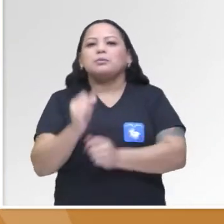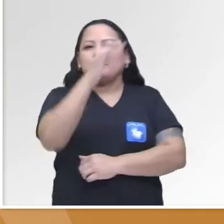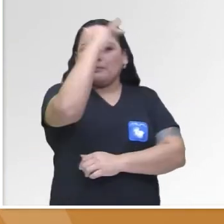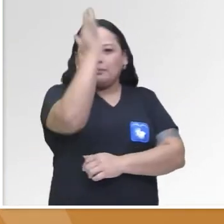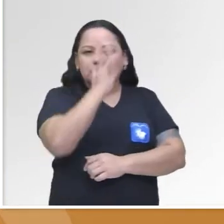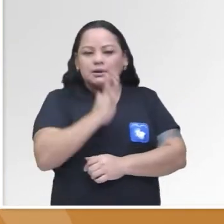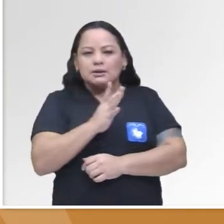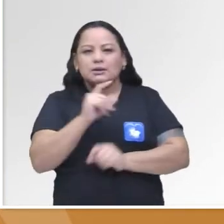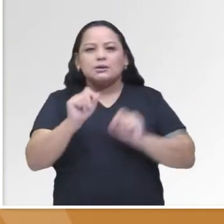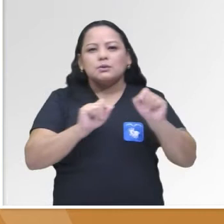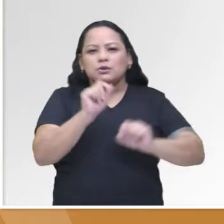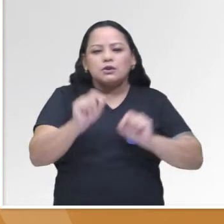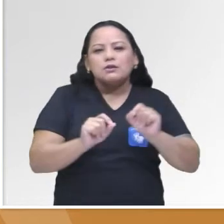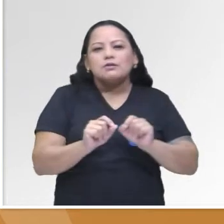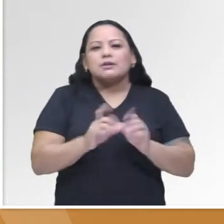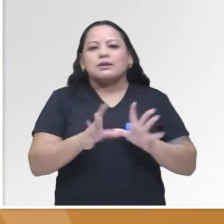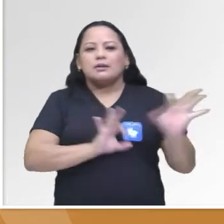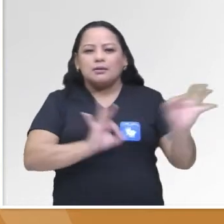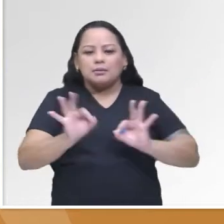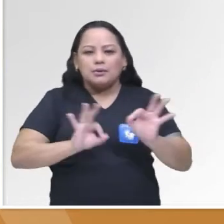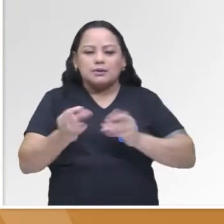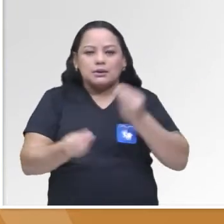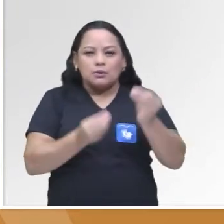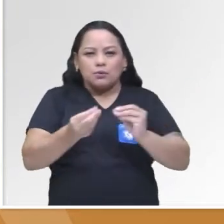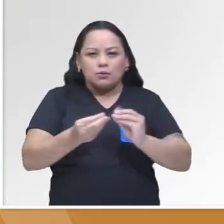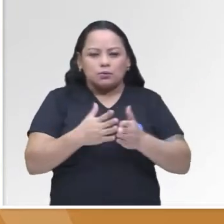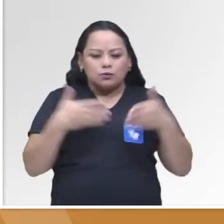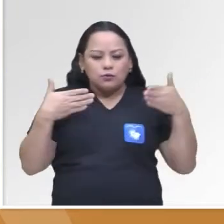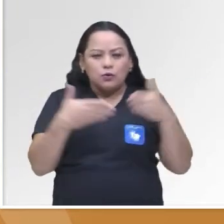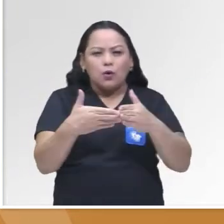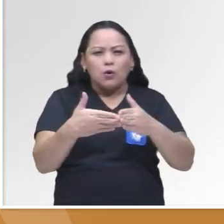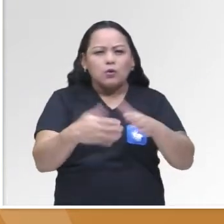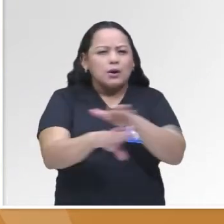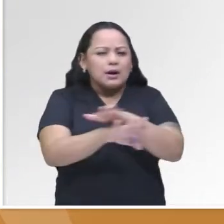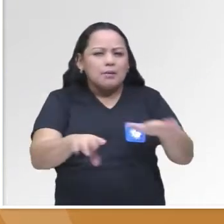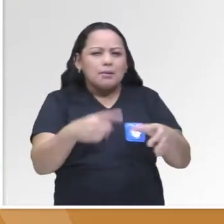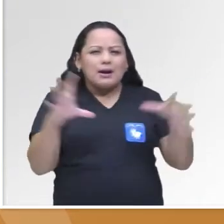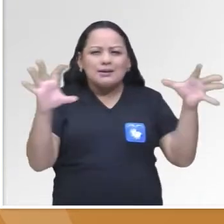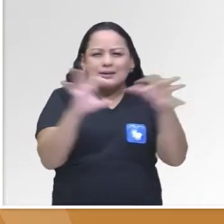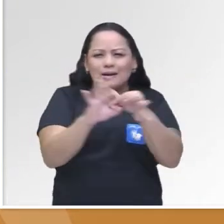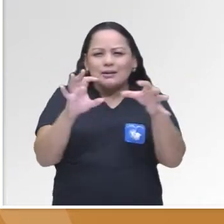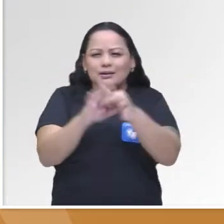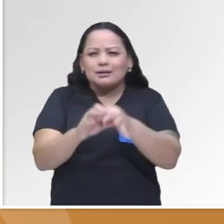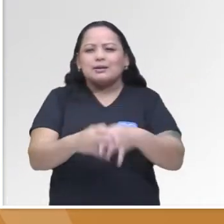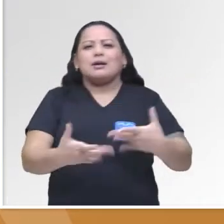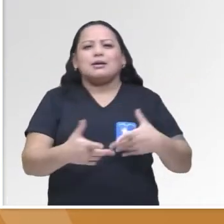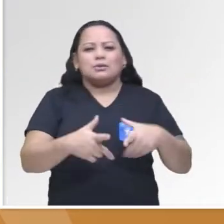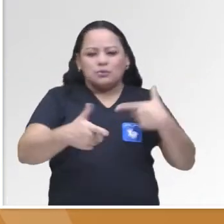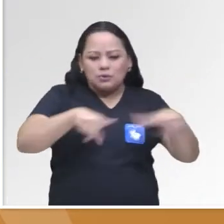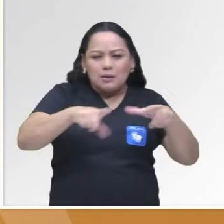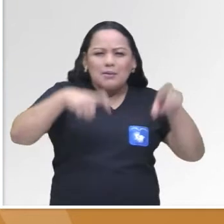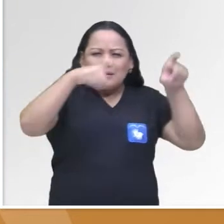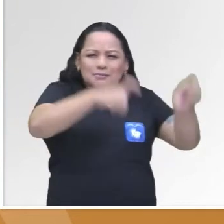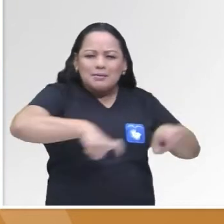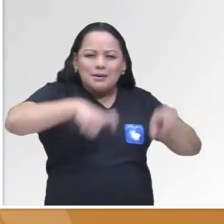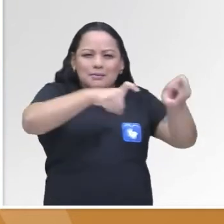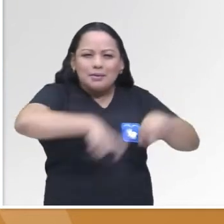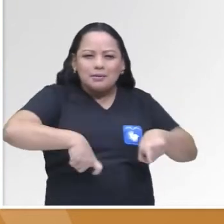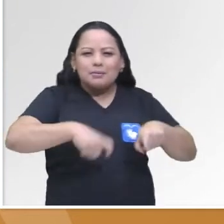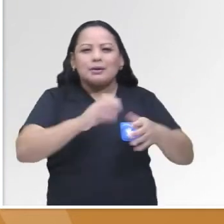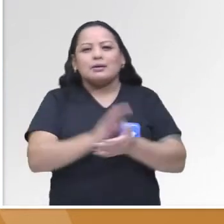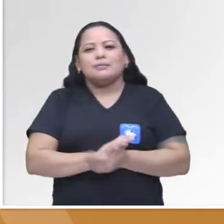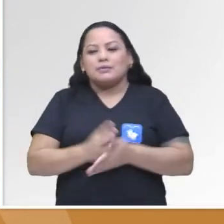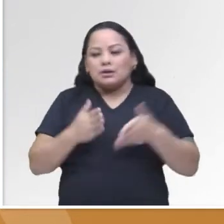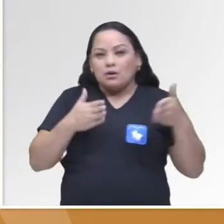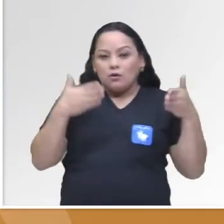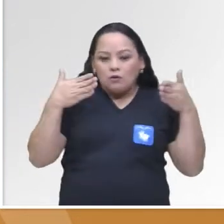vai ser o processo de tirar aquele foco que estava demais ligado ao trabalho com a terra, ao trabalho agrário, se voltando